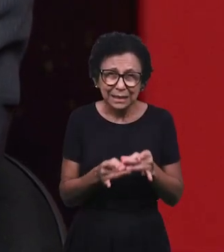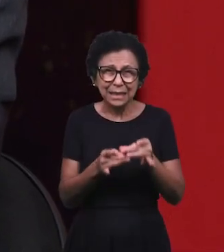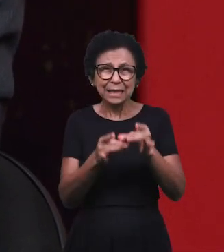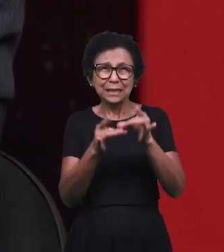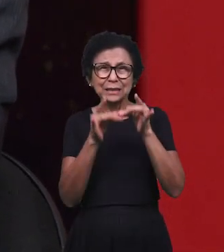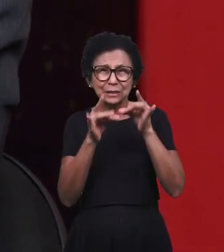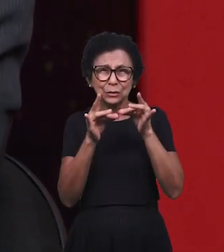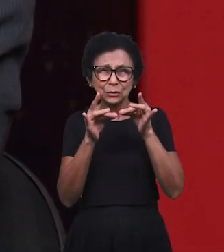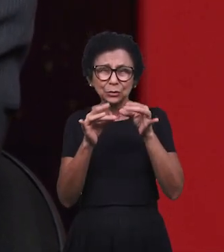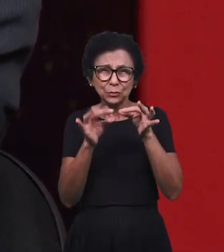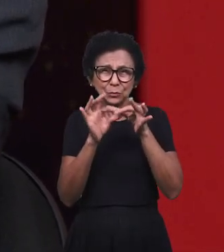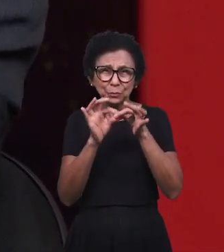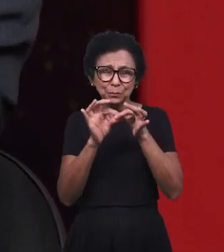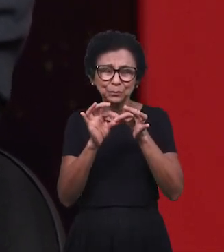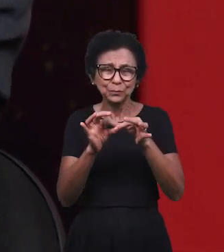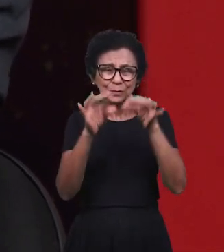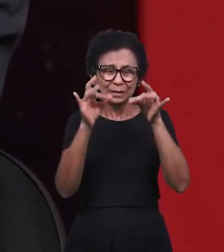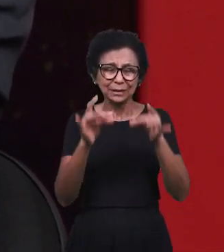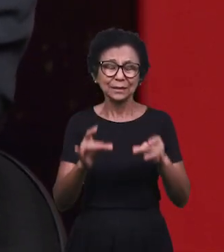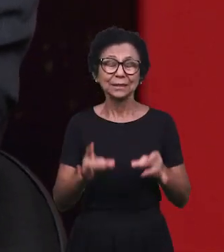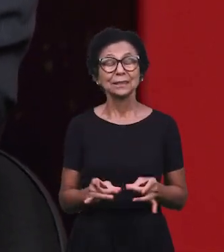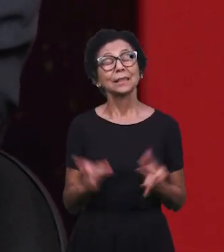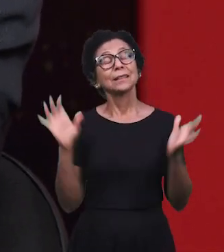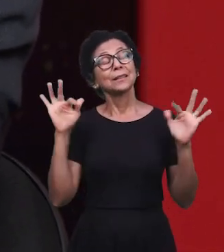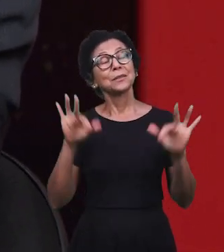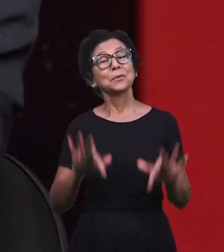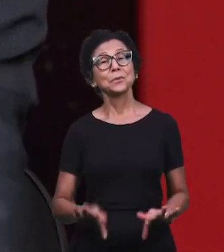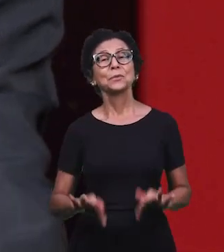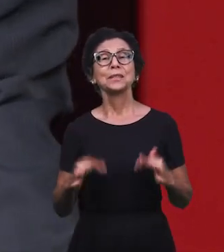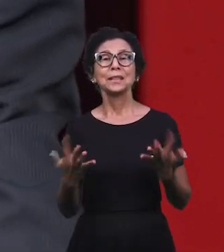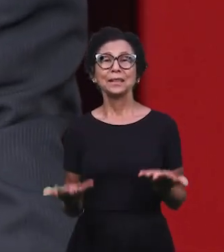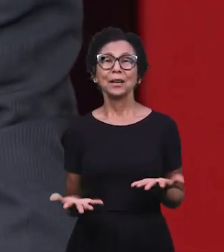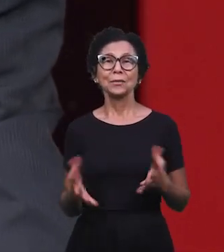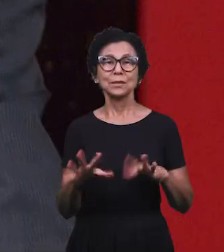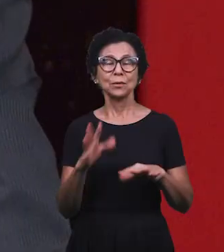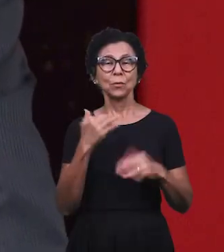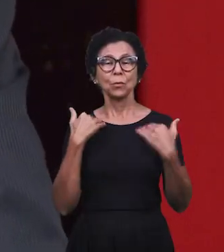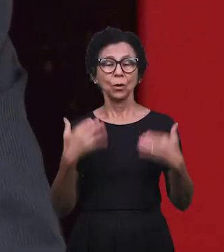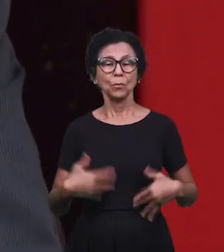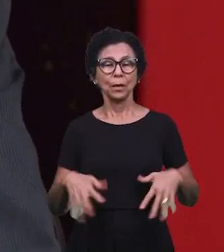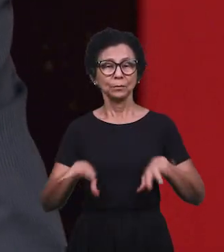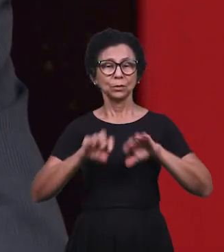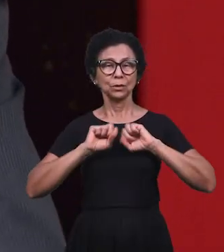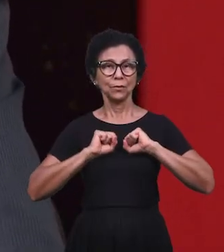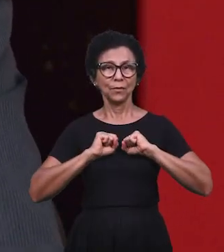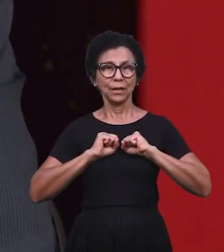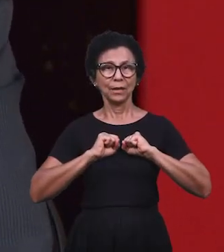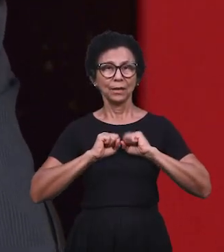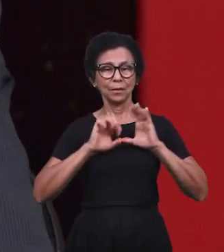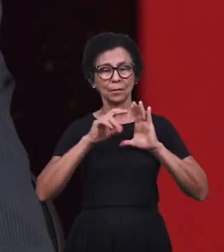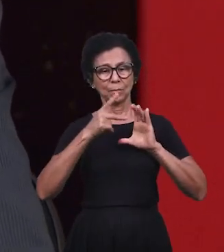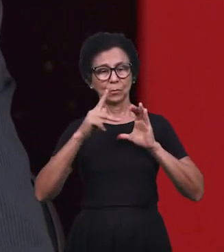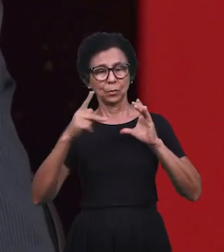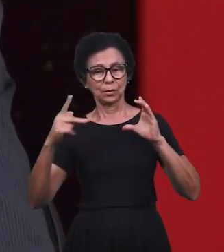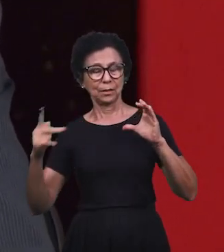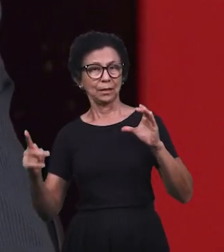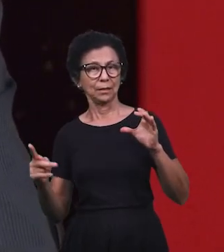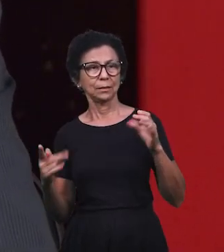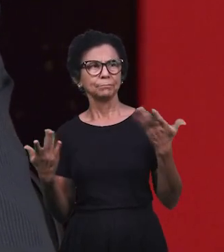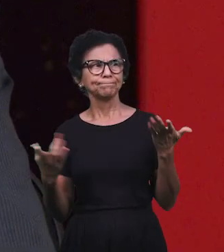finamente ajustada para que no final se formem essas proteínas. Então a gente vê essa informação e aí fica a